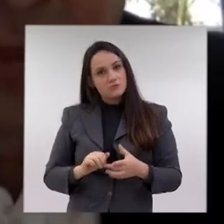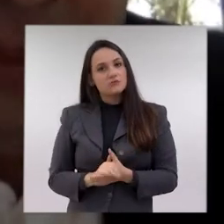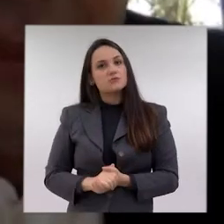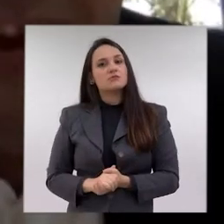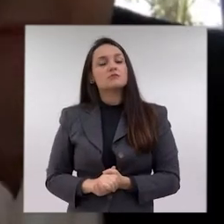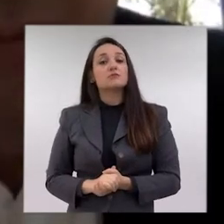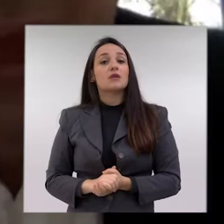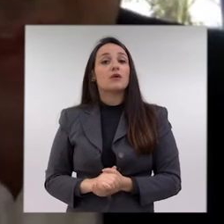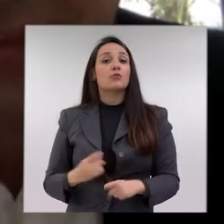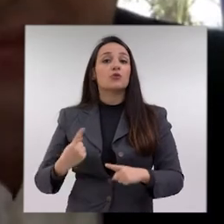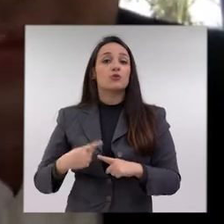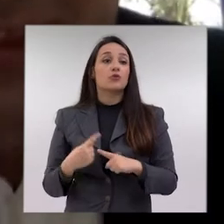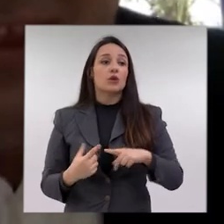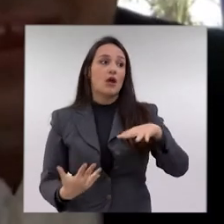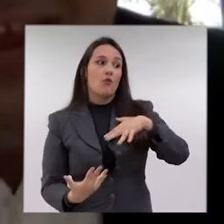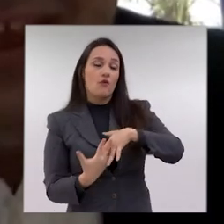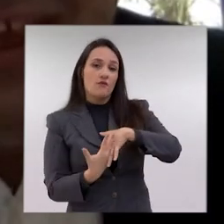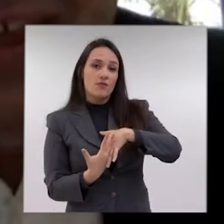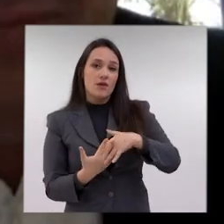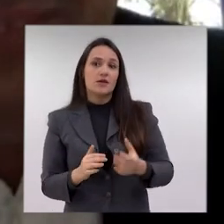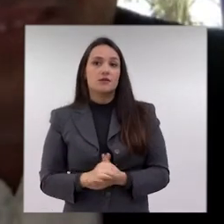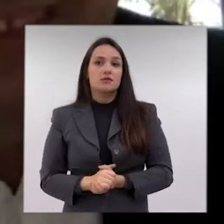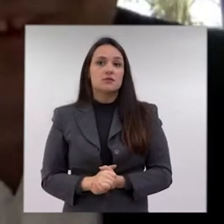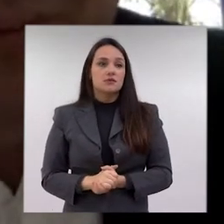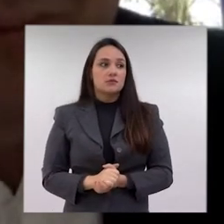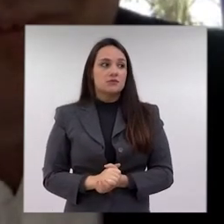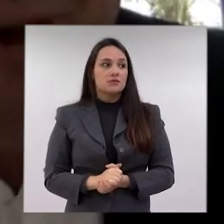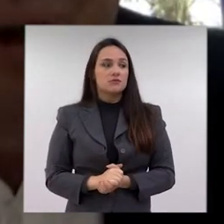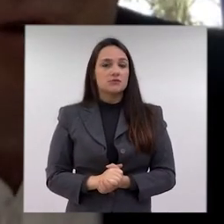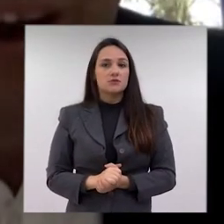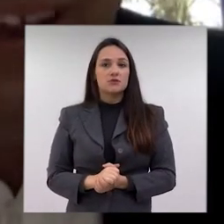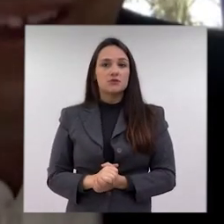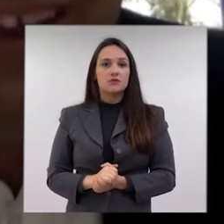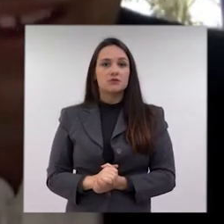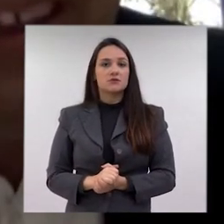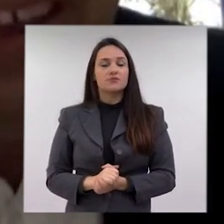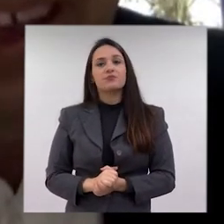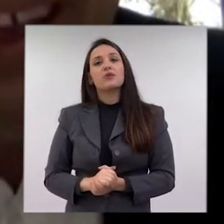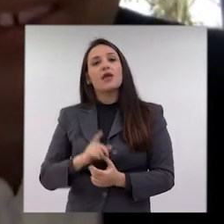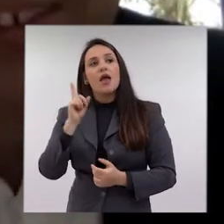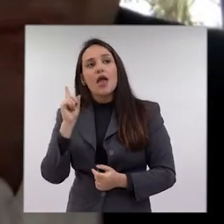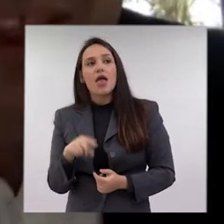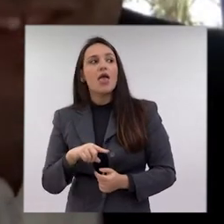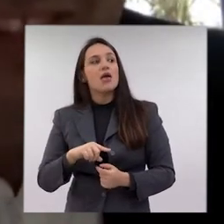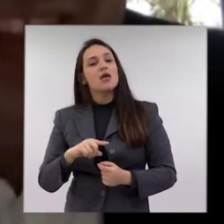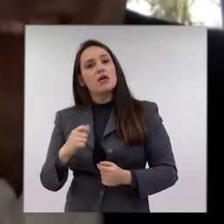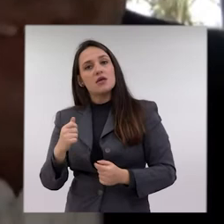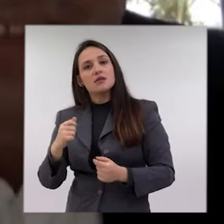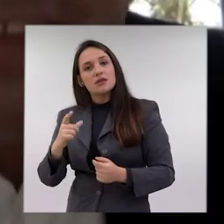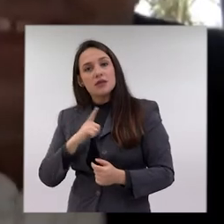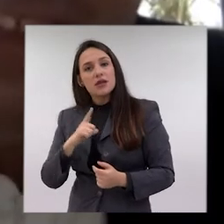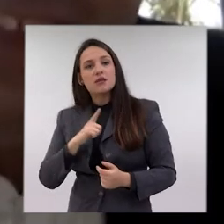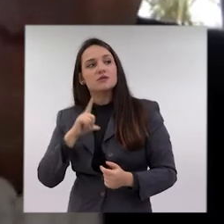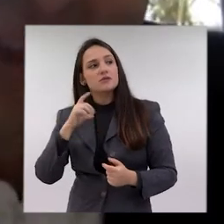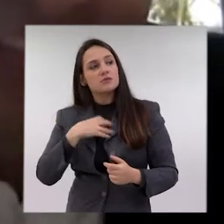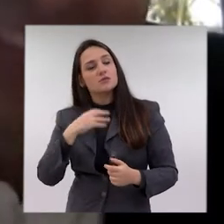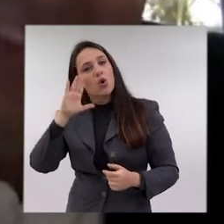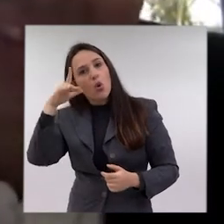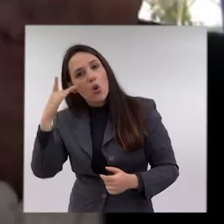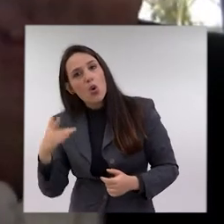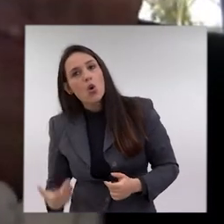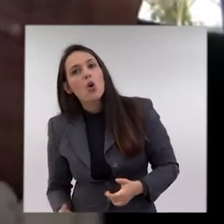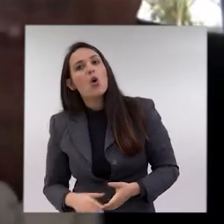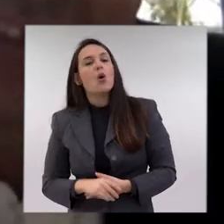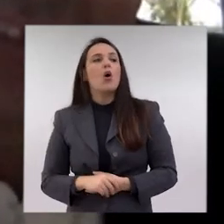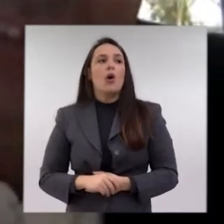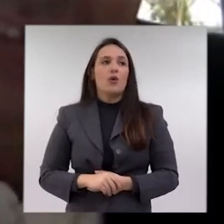Grosso do Sul. E a UFMS tem uma honra aí de homenagear,